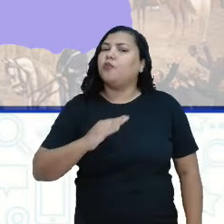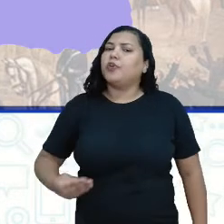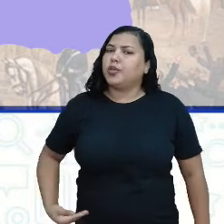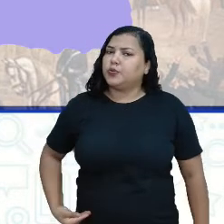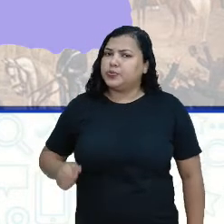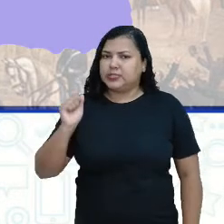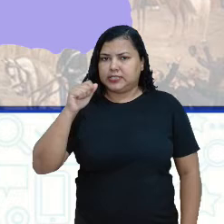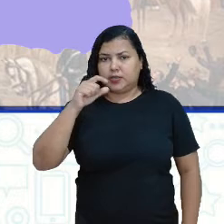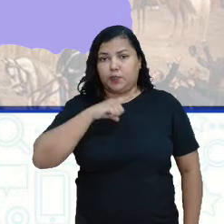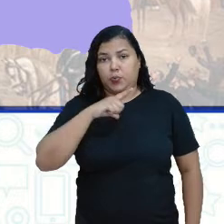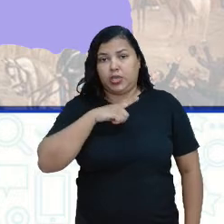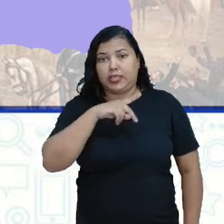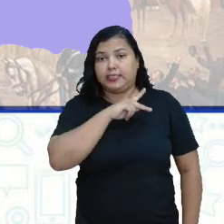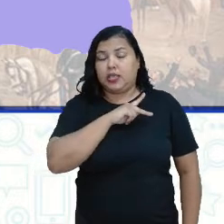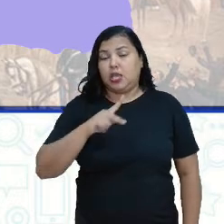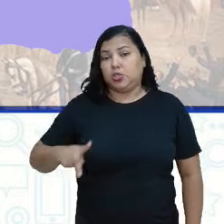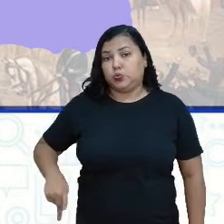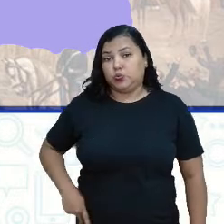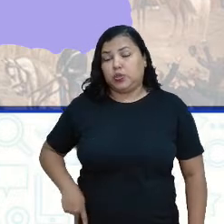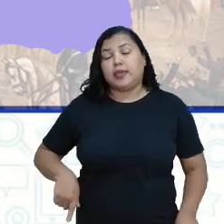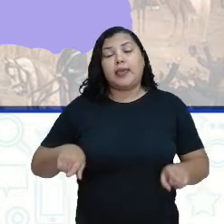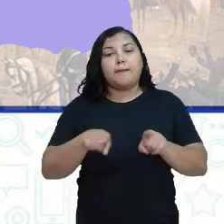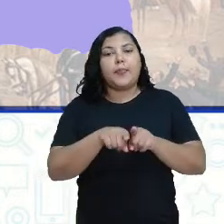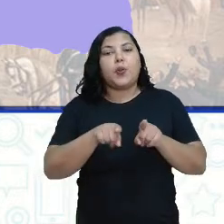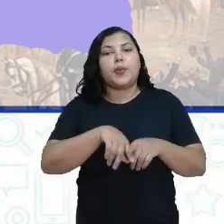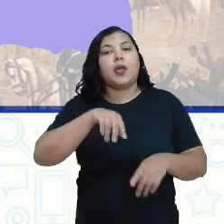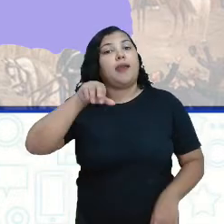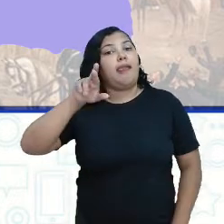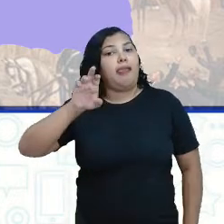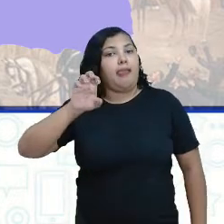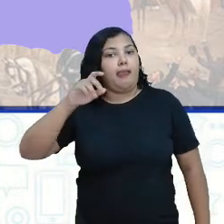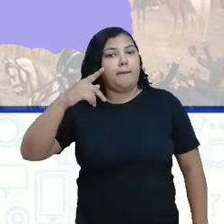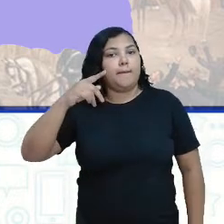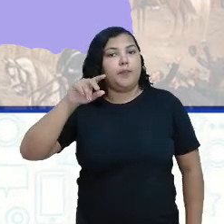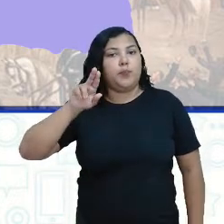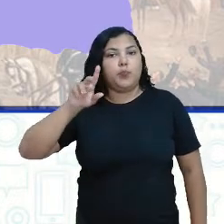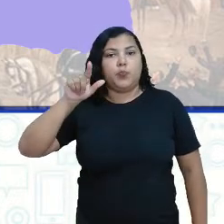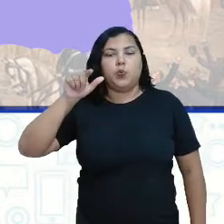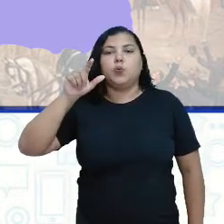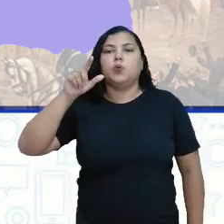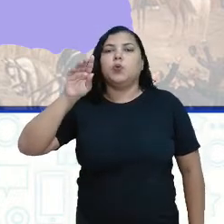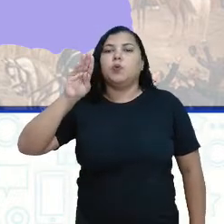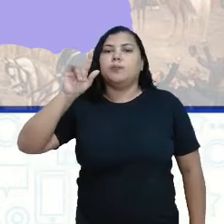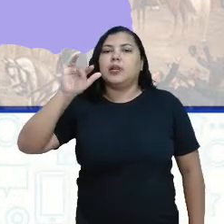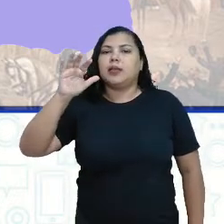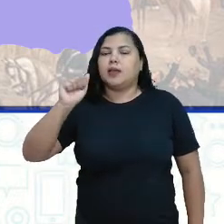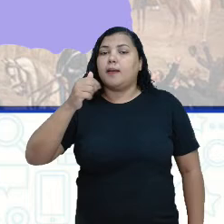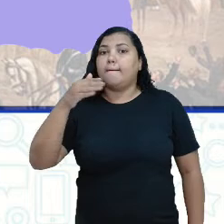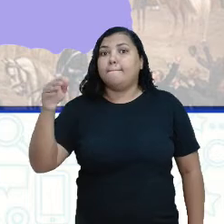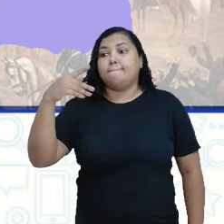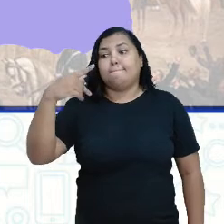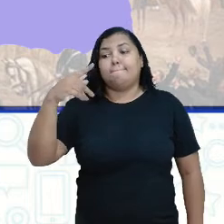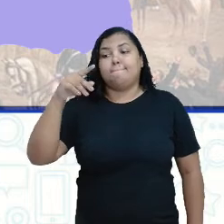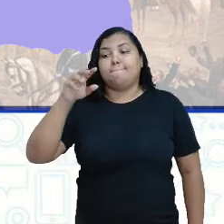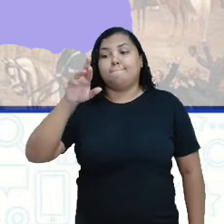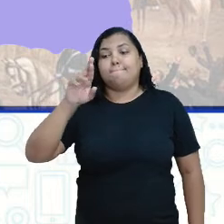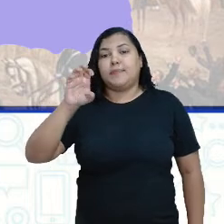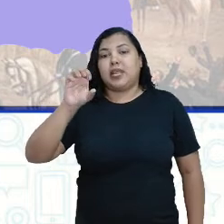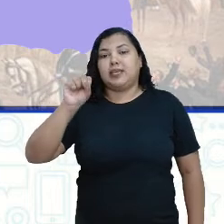gente tem uma república presidencialista, onde o povo elege o presidente,